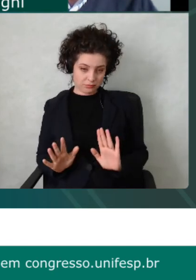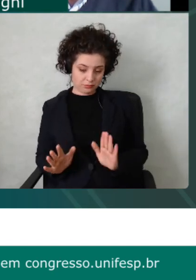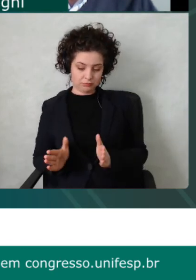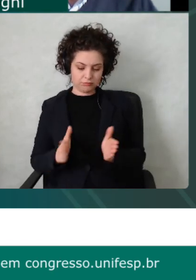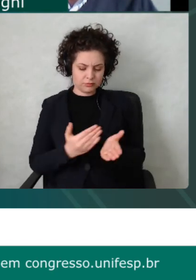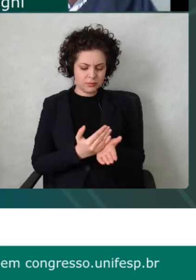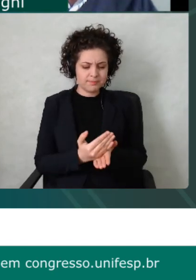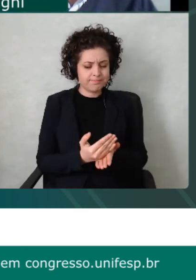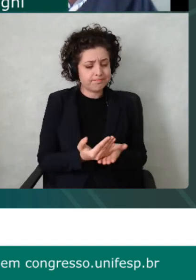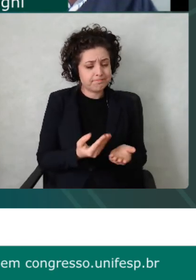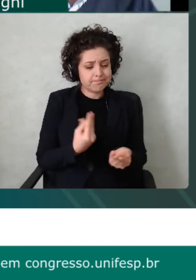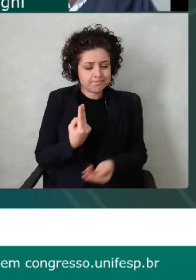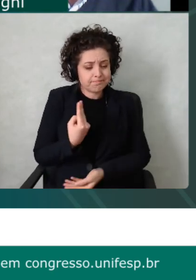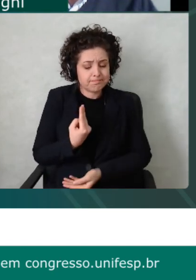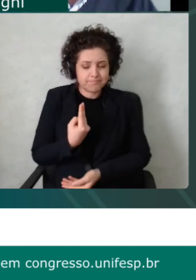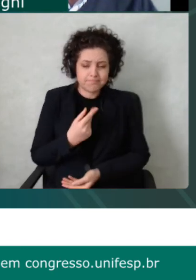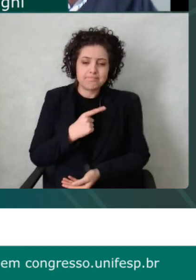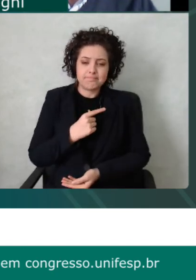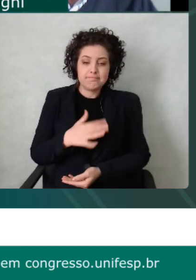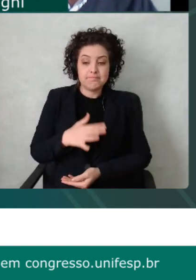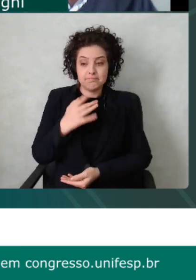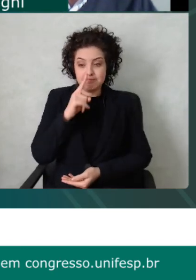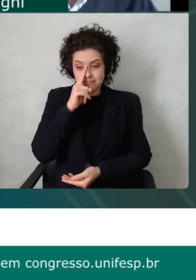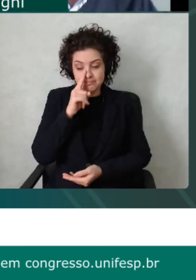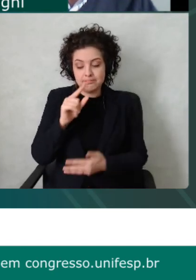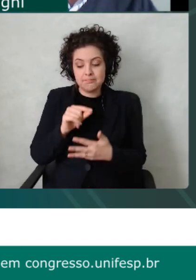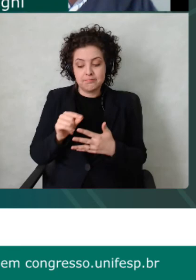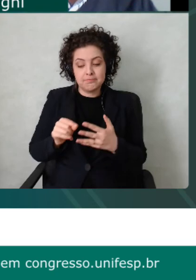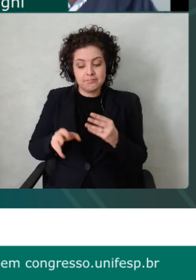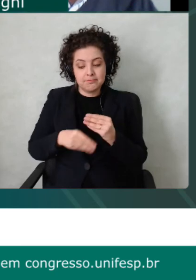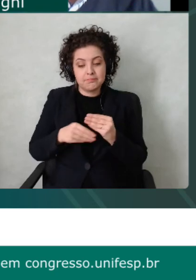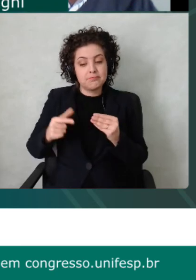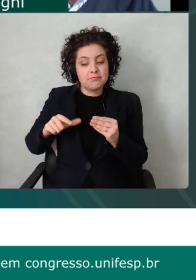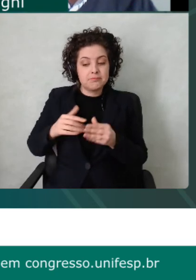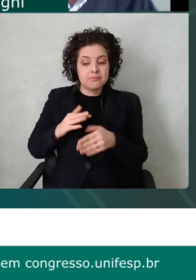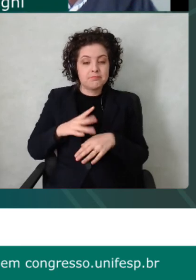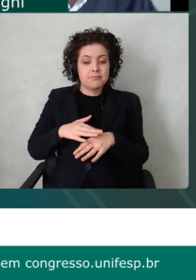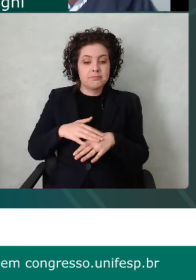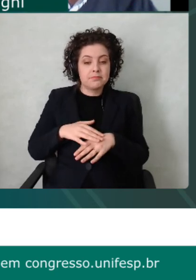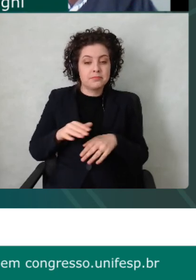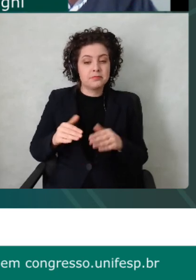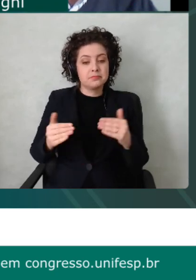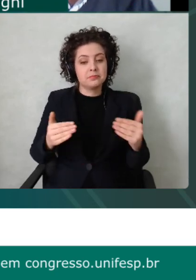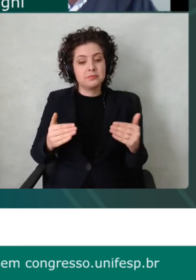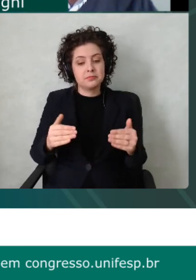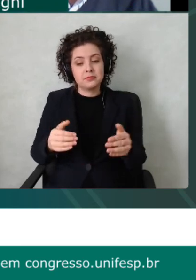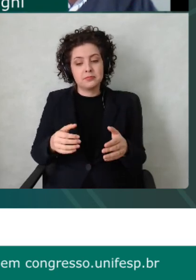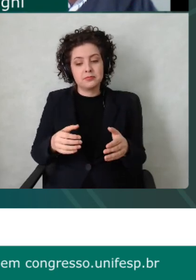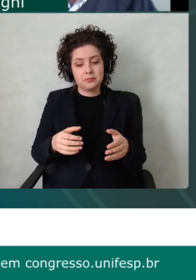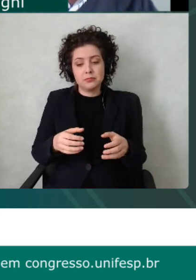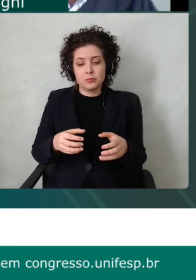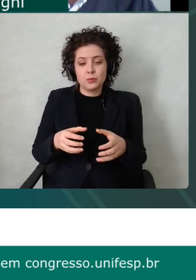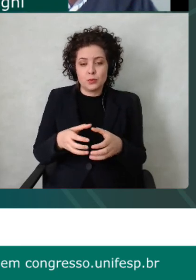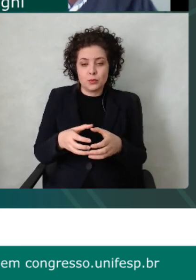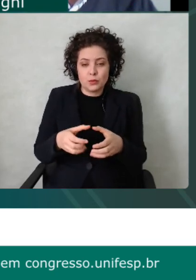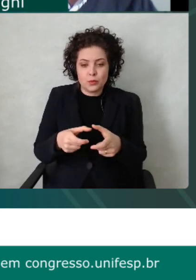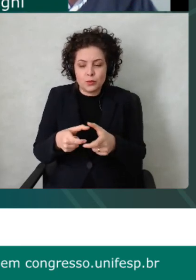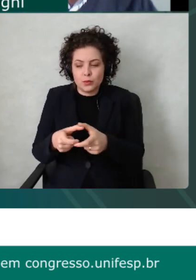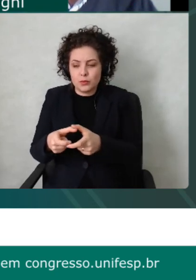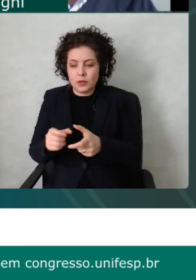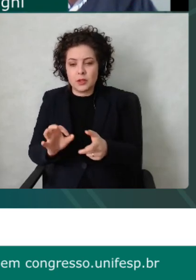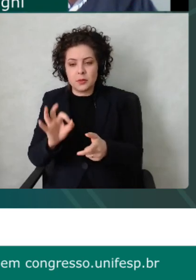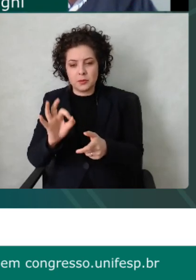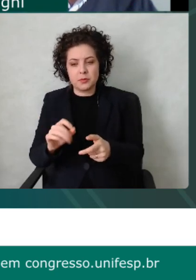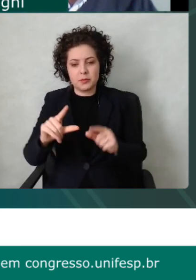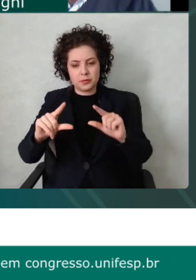gente tem os fatores de risco, como o Dante falou, mas um número relativamente pequeno no universo de porcentagem e um